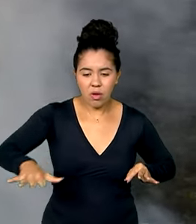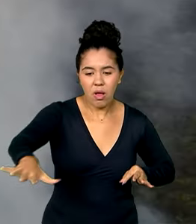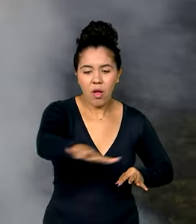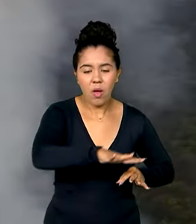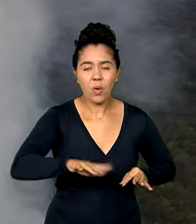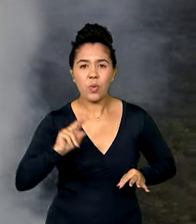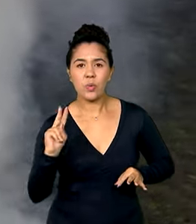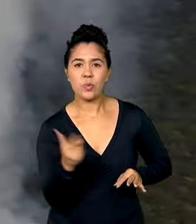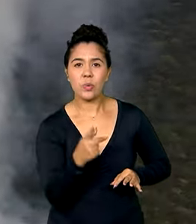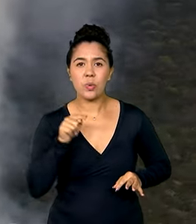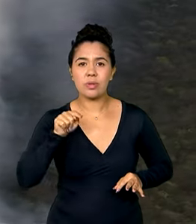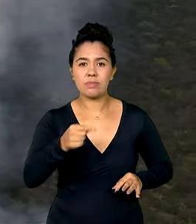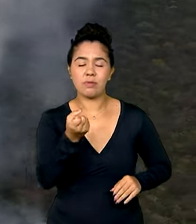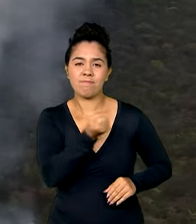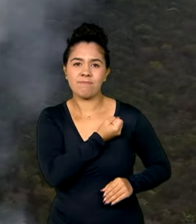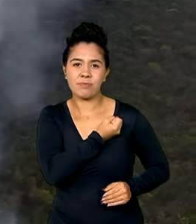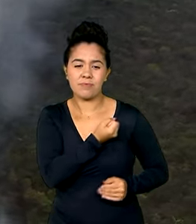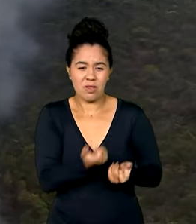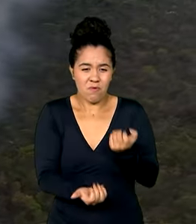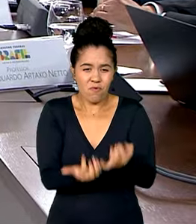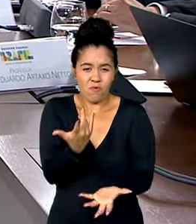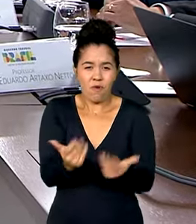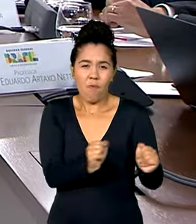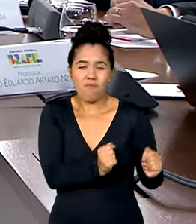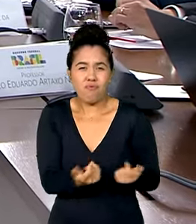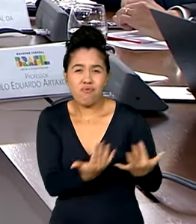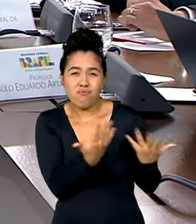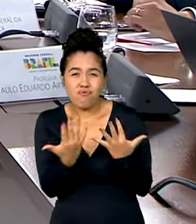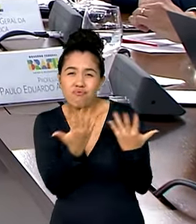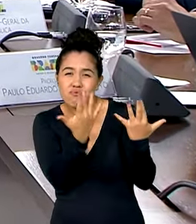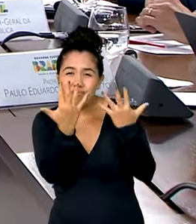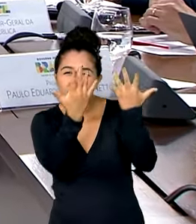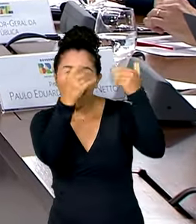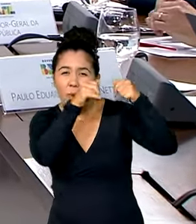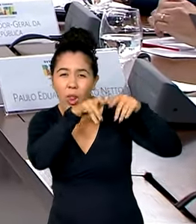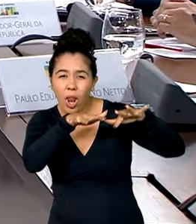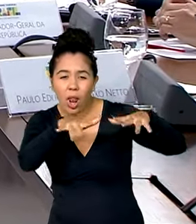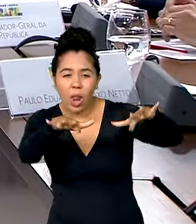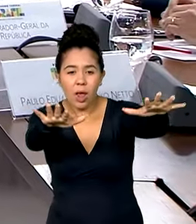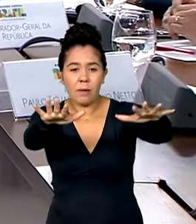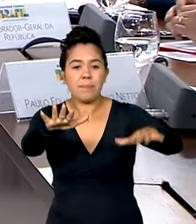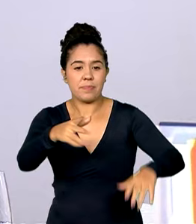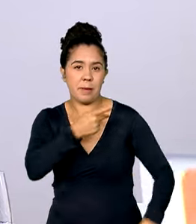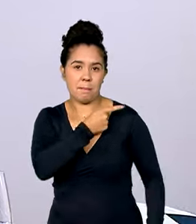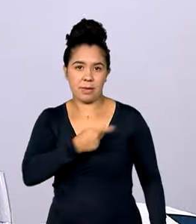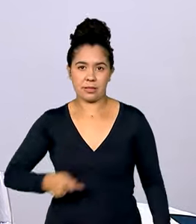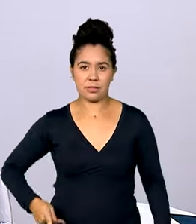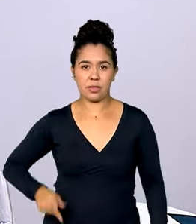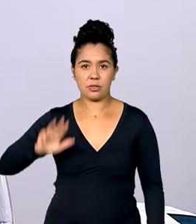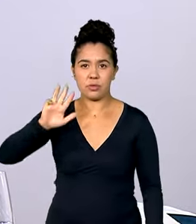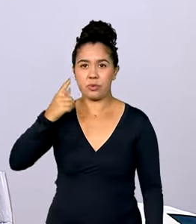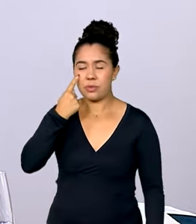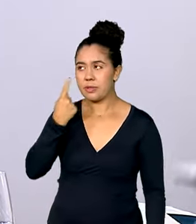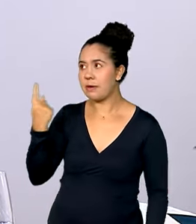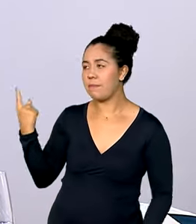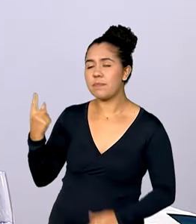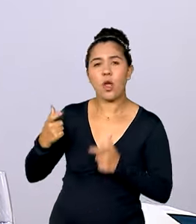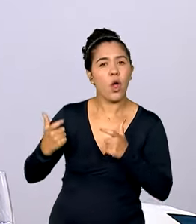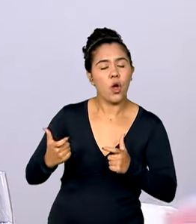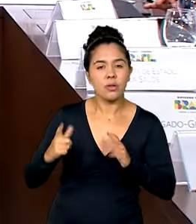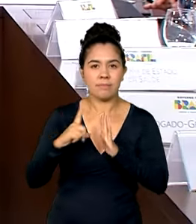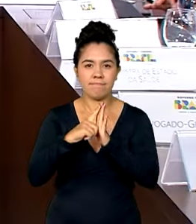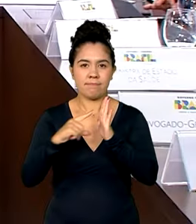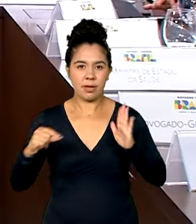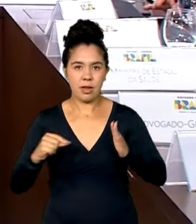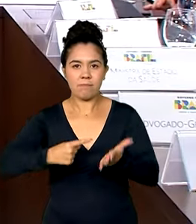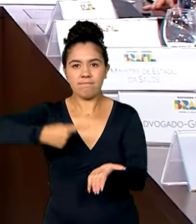e a capital federal foi tomada pela fumaça. No Palácio do Planalto, o presidente Lula reuniu os presidentes do Senado, Rodrigo